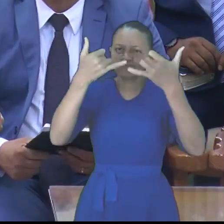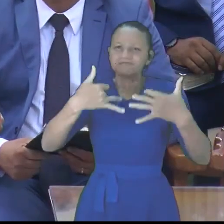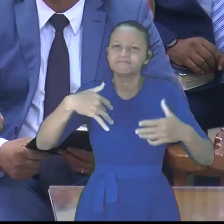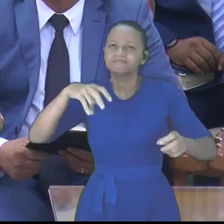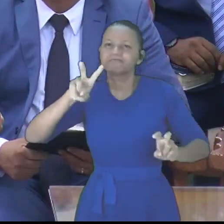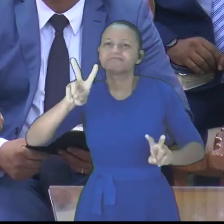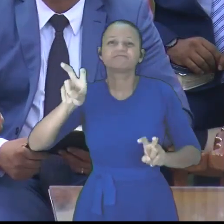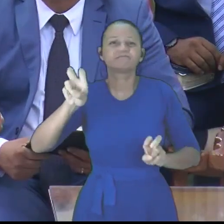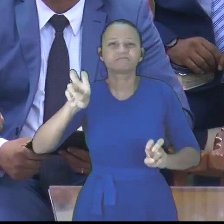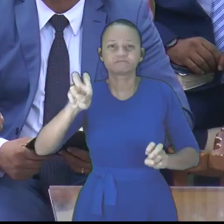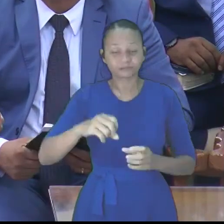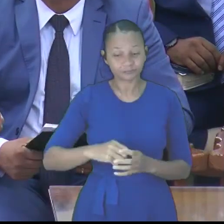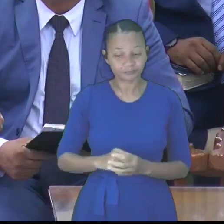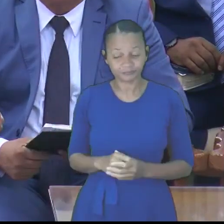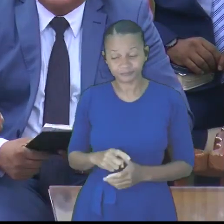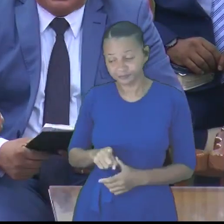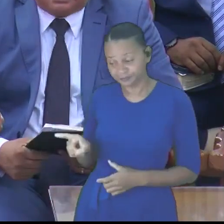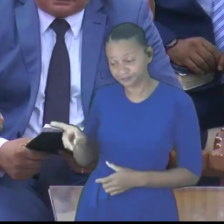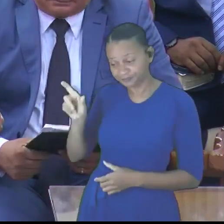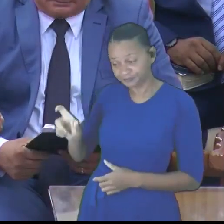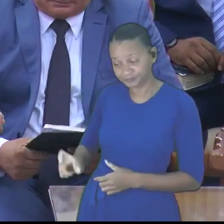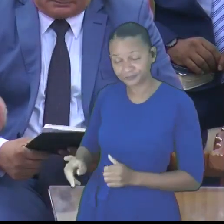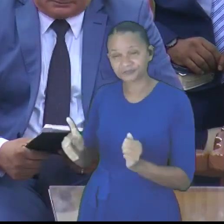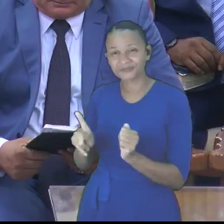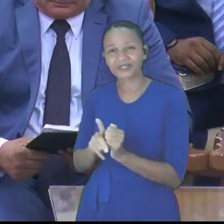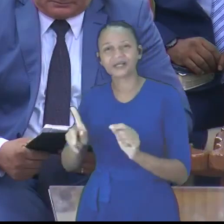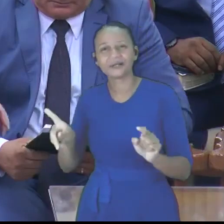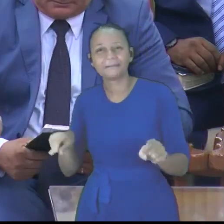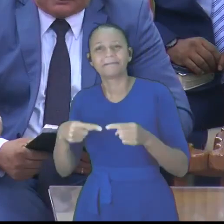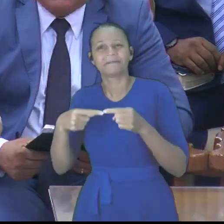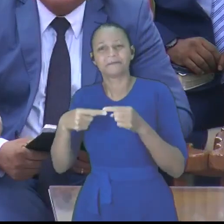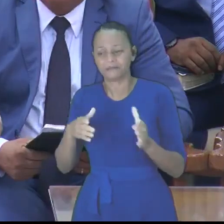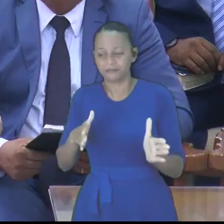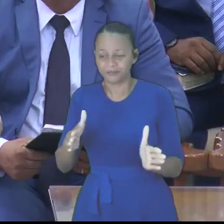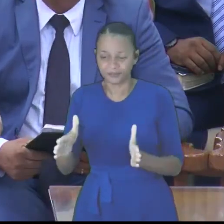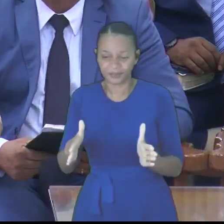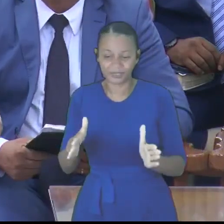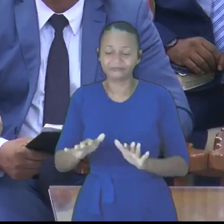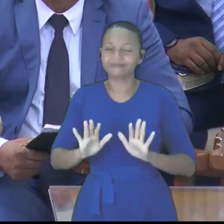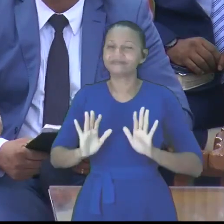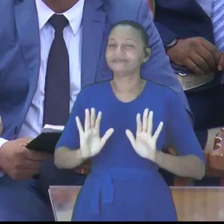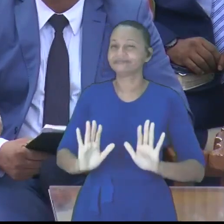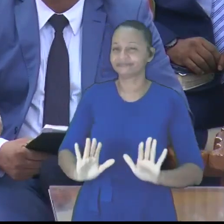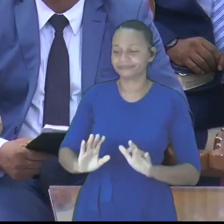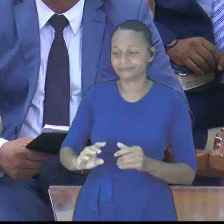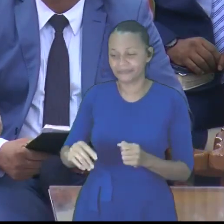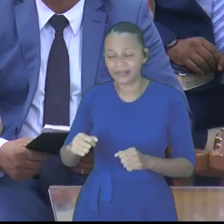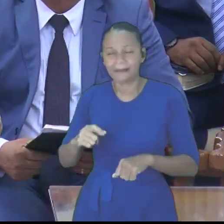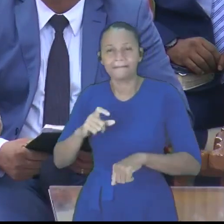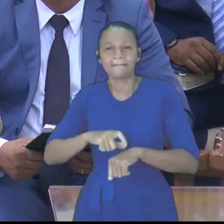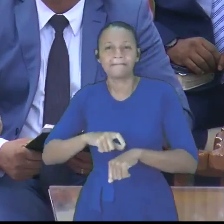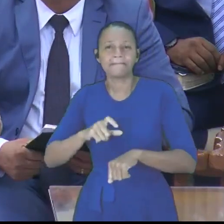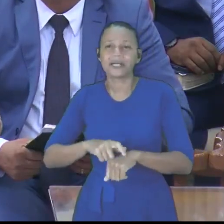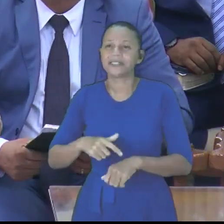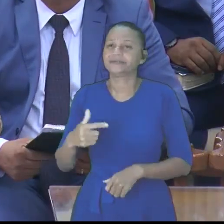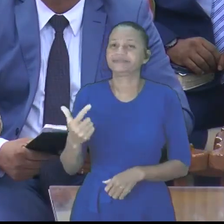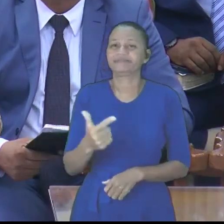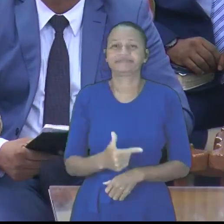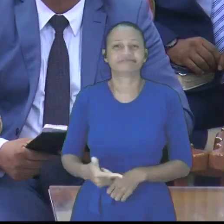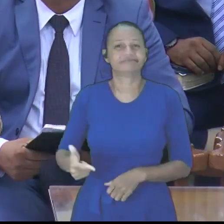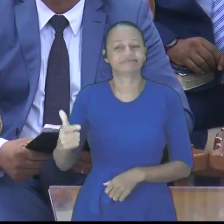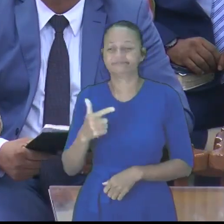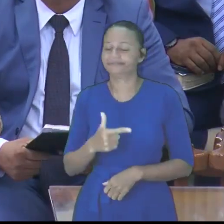Ele disse que esse texto tinha a ver com aquele momento. Mas naquele momento não apareceram